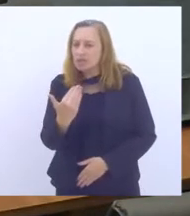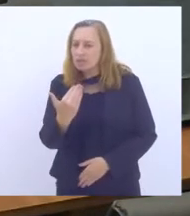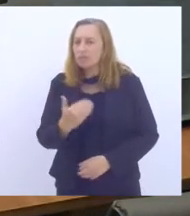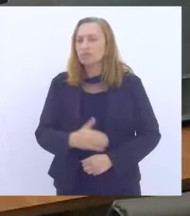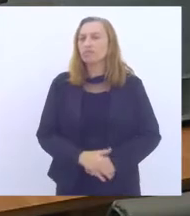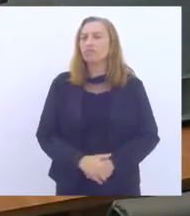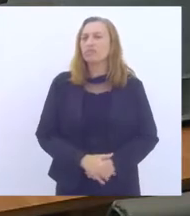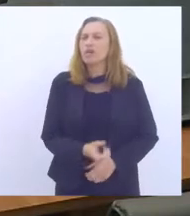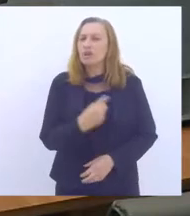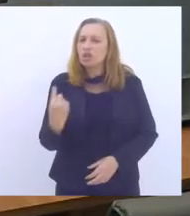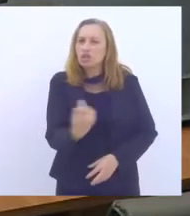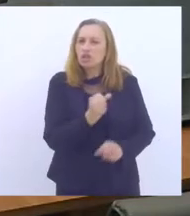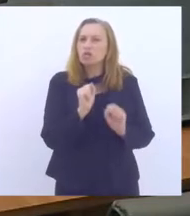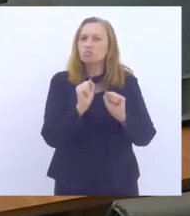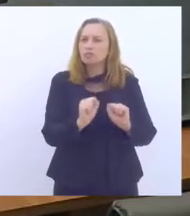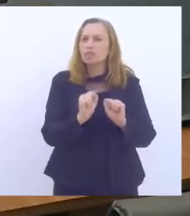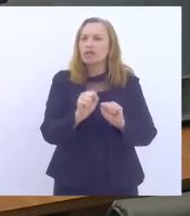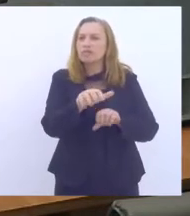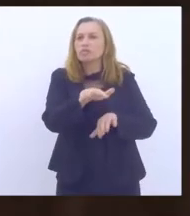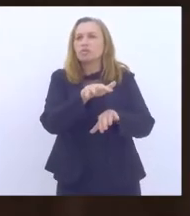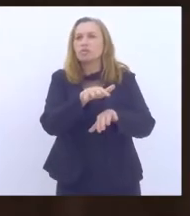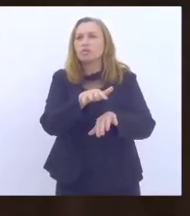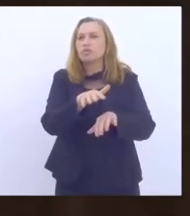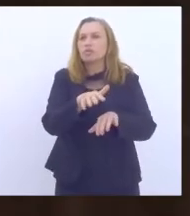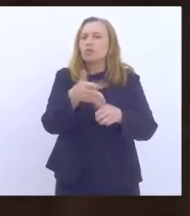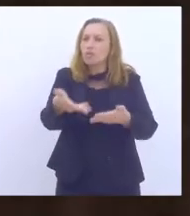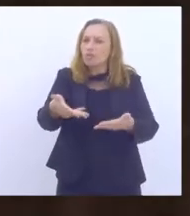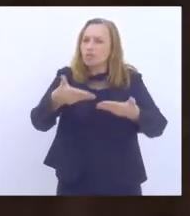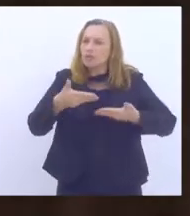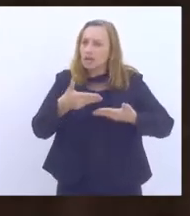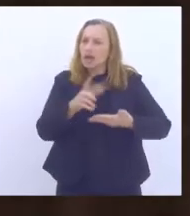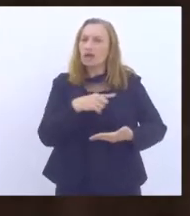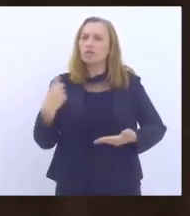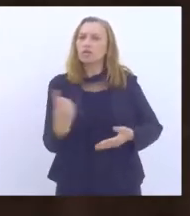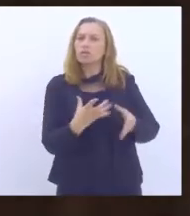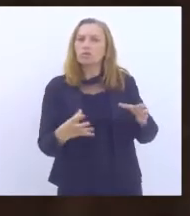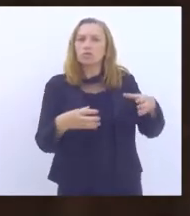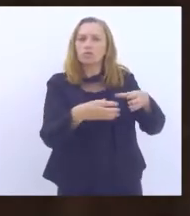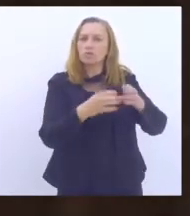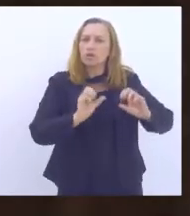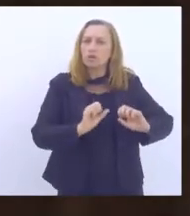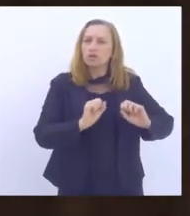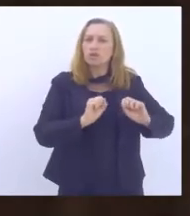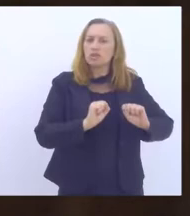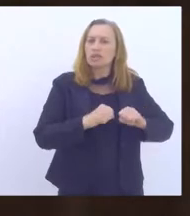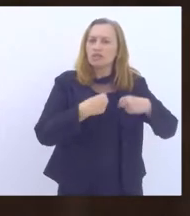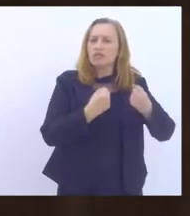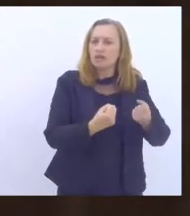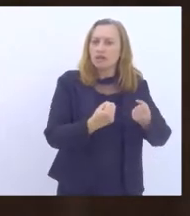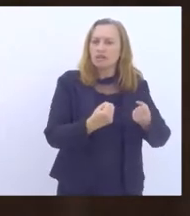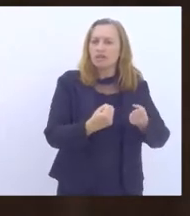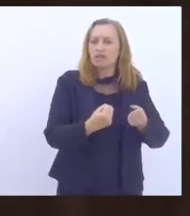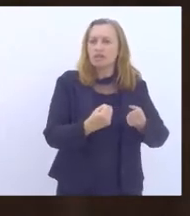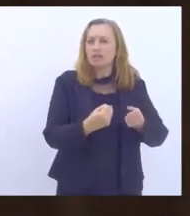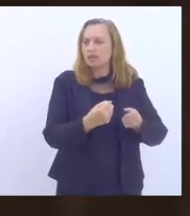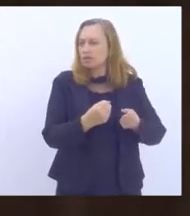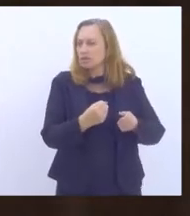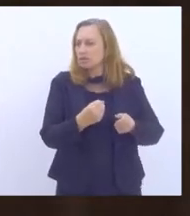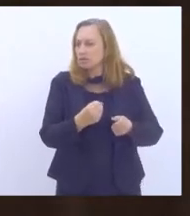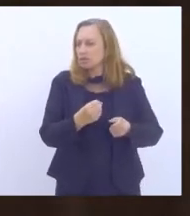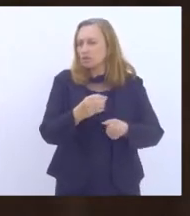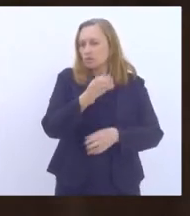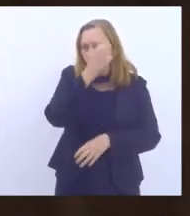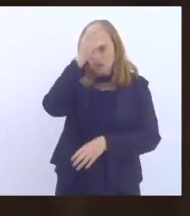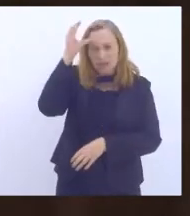para que nós pudéssemos convocar a nossa comissão de defesa do consumidor para que nós possamos